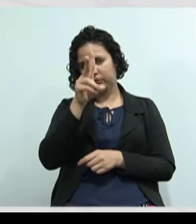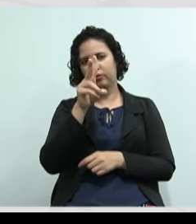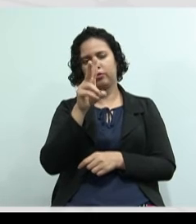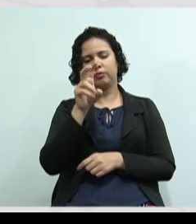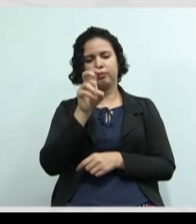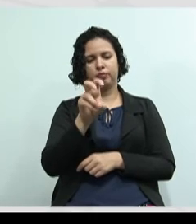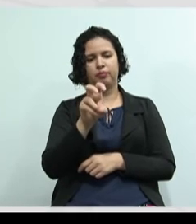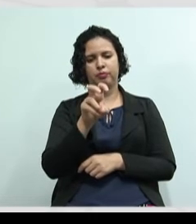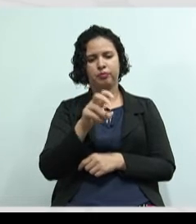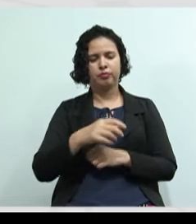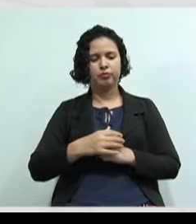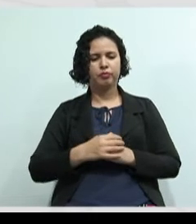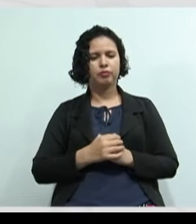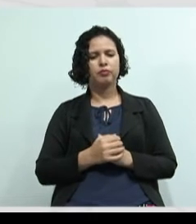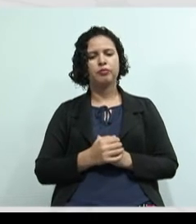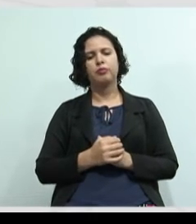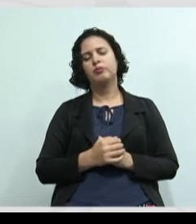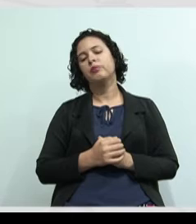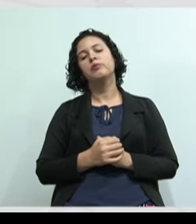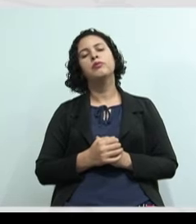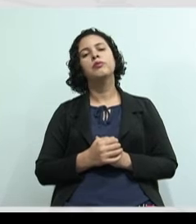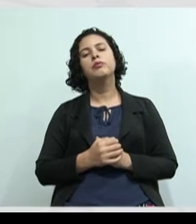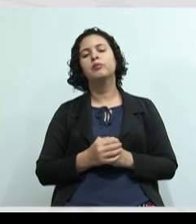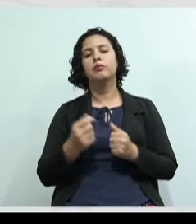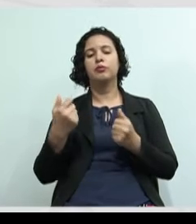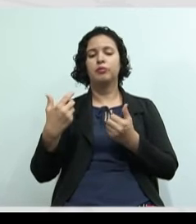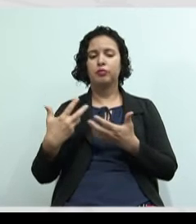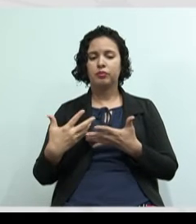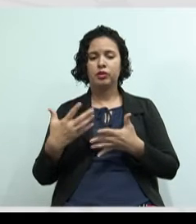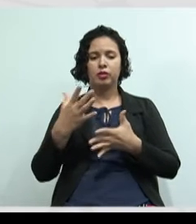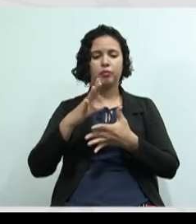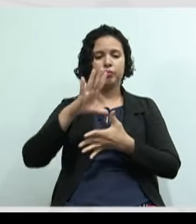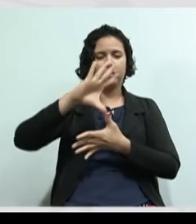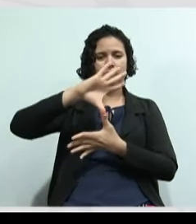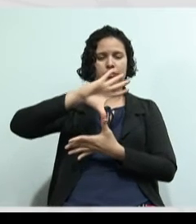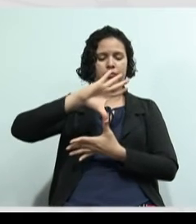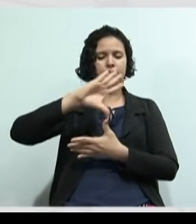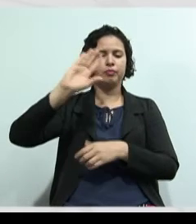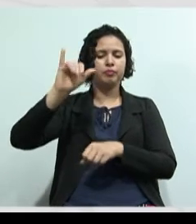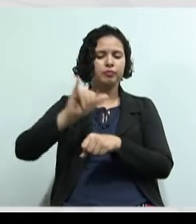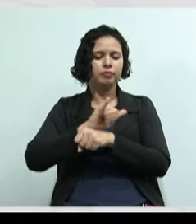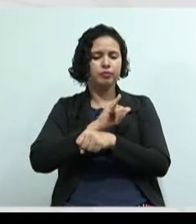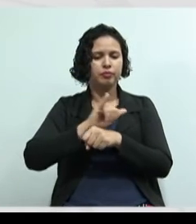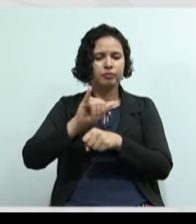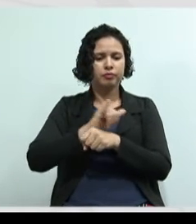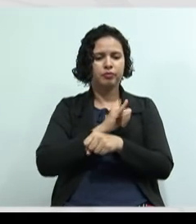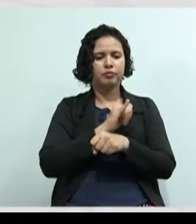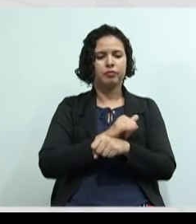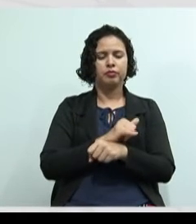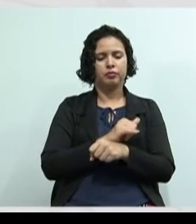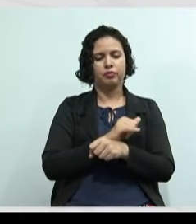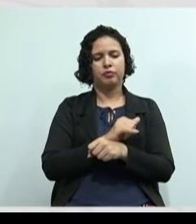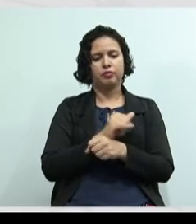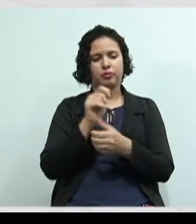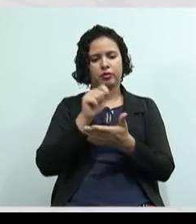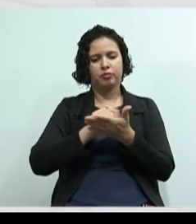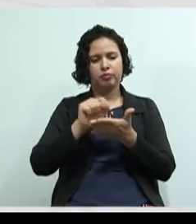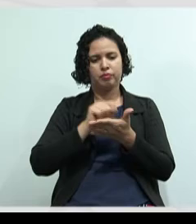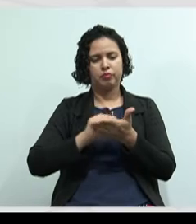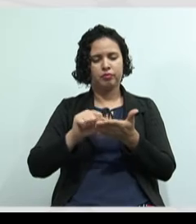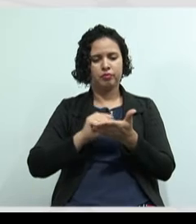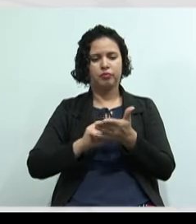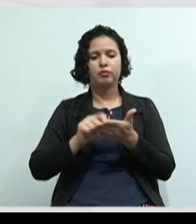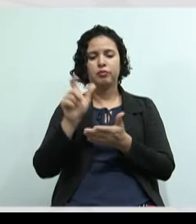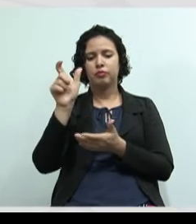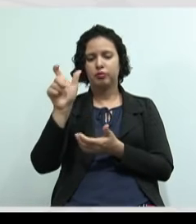de Michael Porter. Falamos também de mapa estratégico, tá? Os autores Kaplan e Norton, o mapa